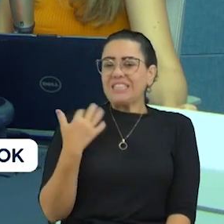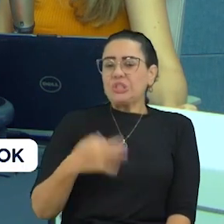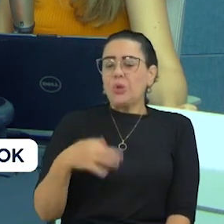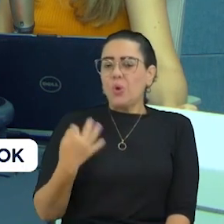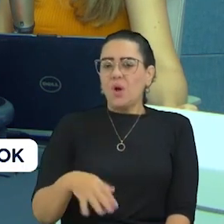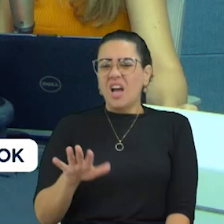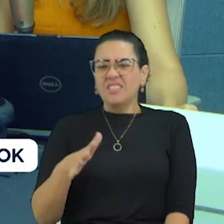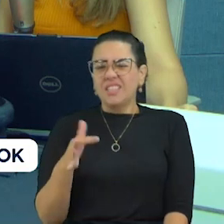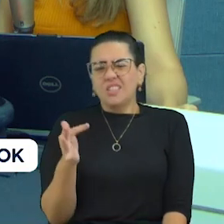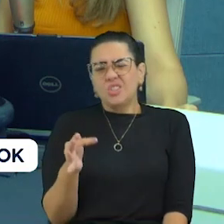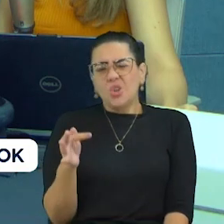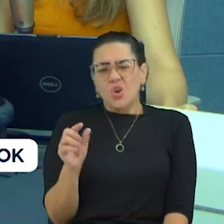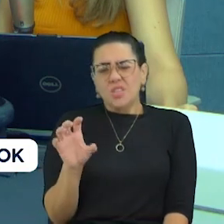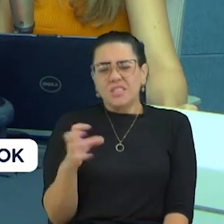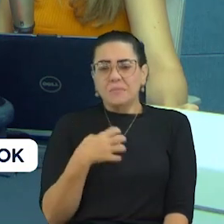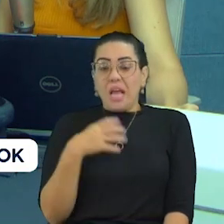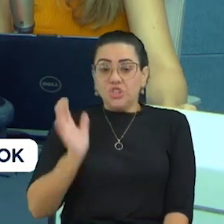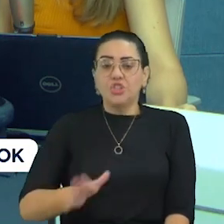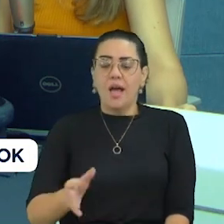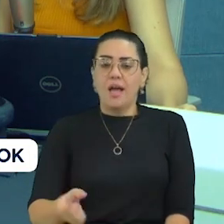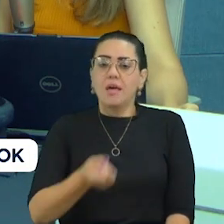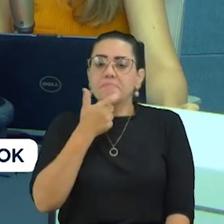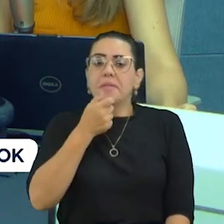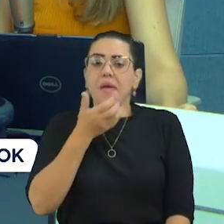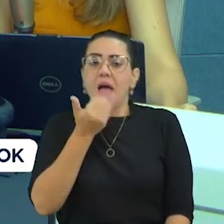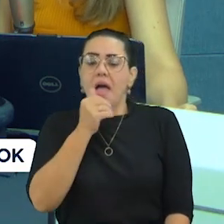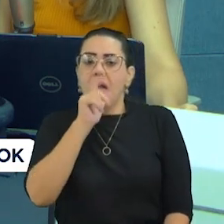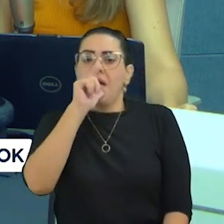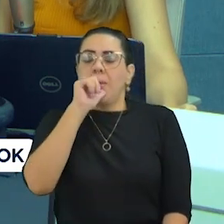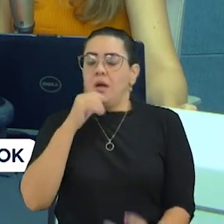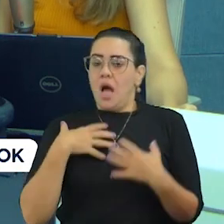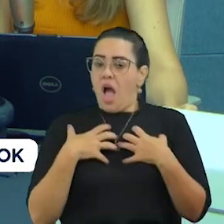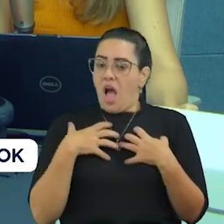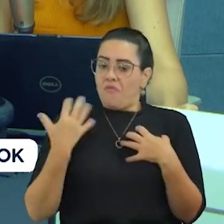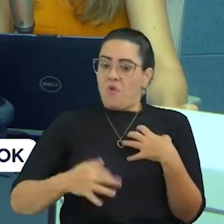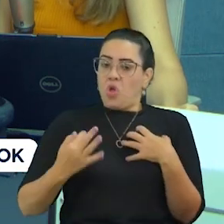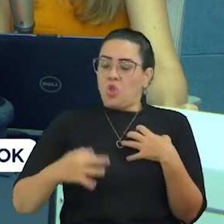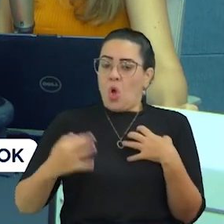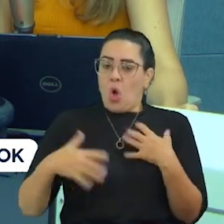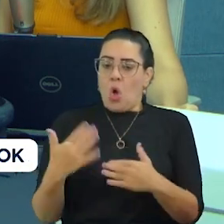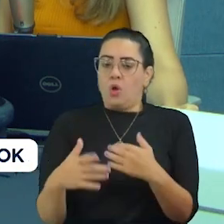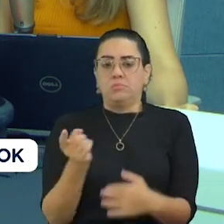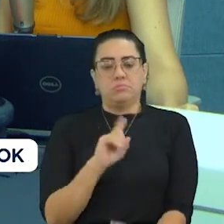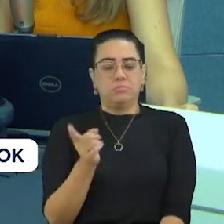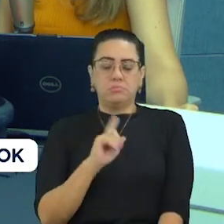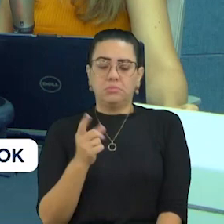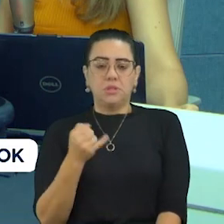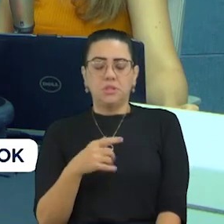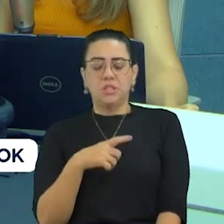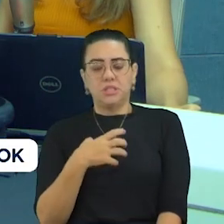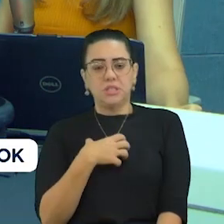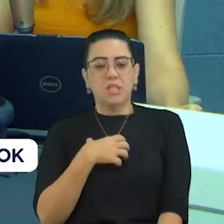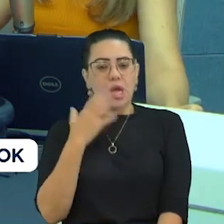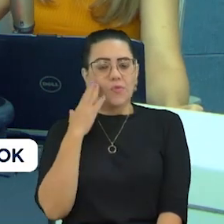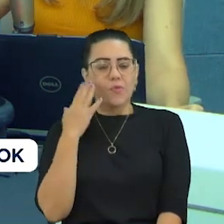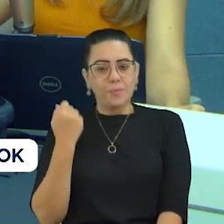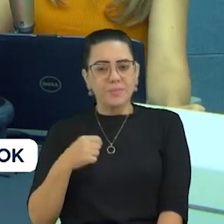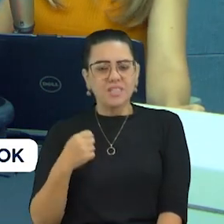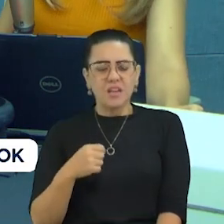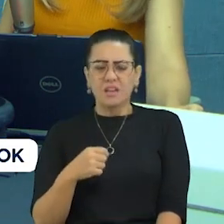eu tenho uma dorzinha assim, eu já tomo o analgésico, uhum, porque... Ah, não, eu vou conversar com uma pessoa, eu já sei que eu vou ter